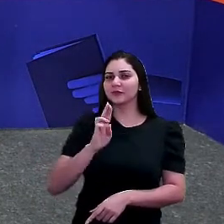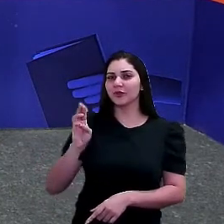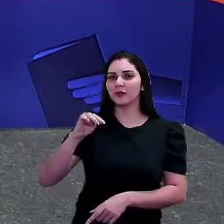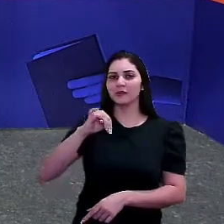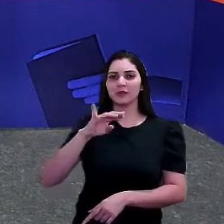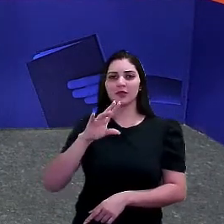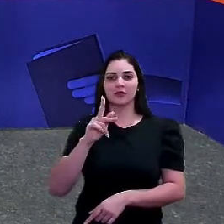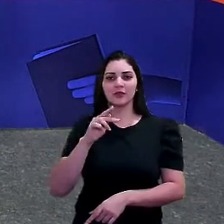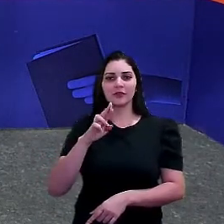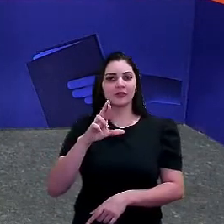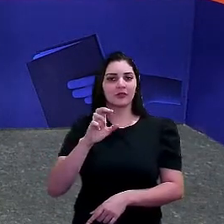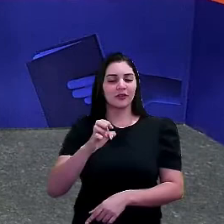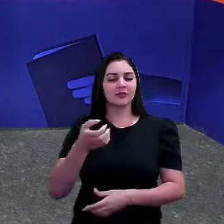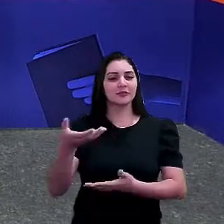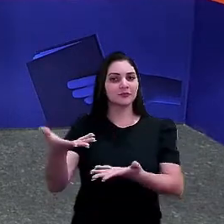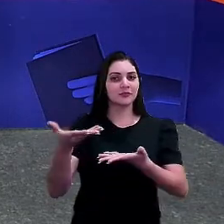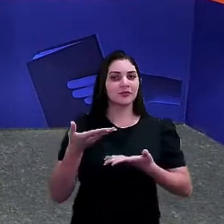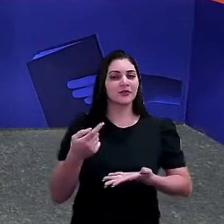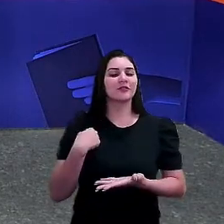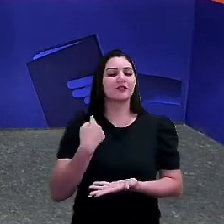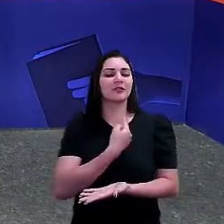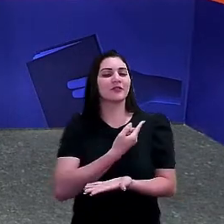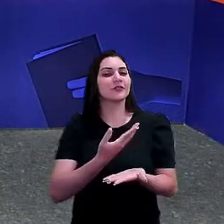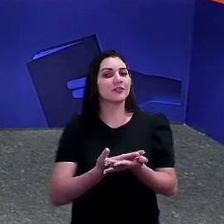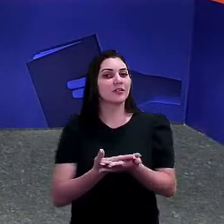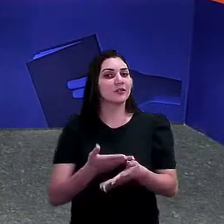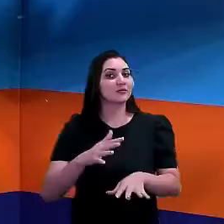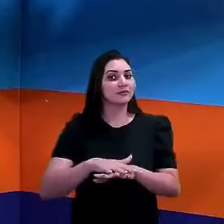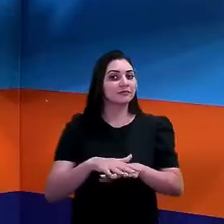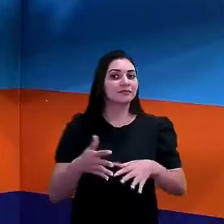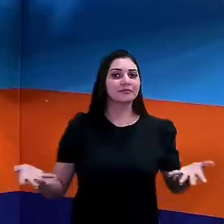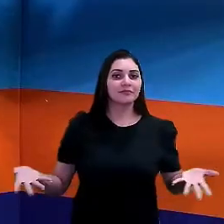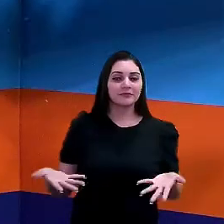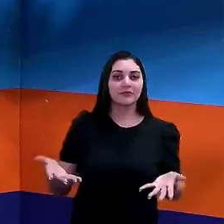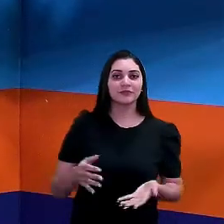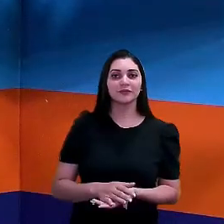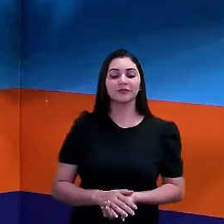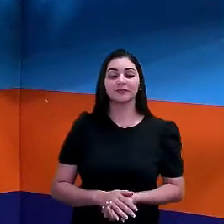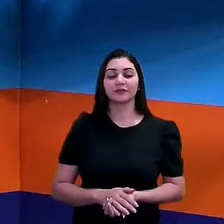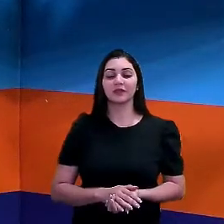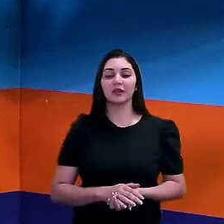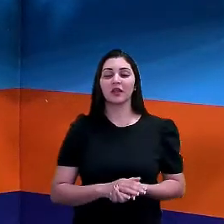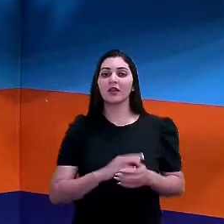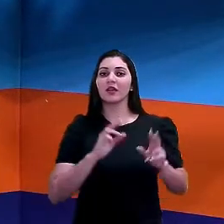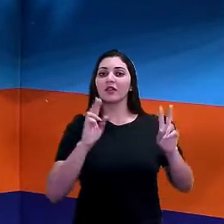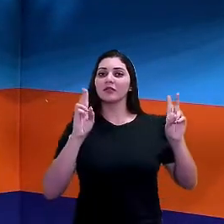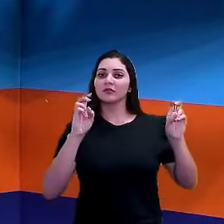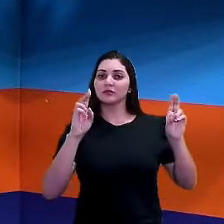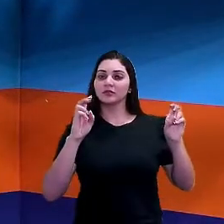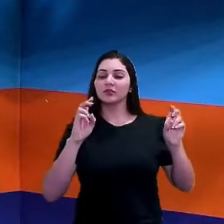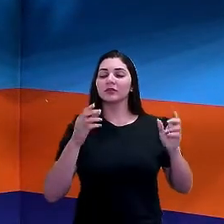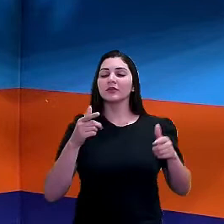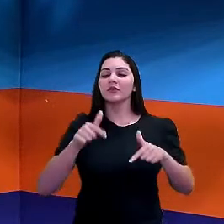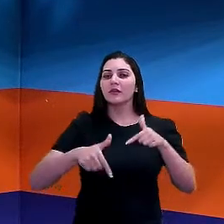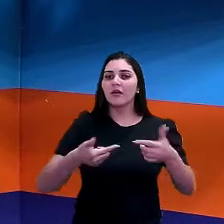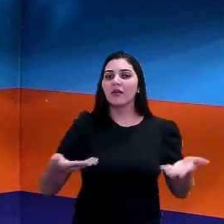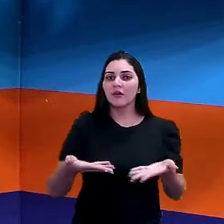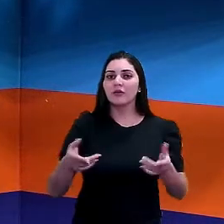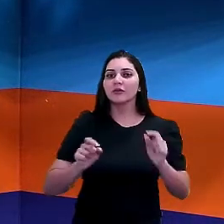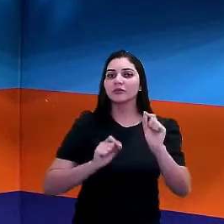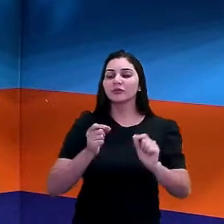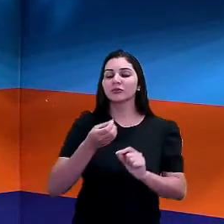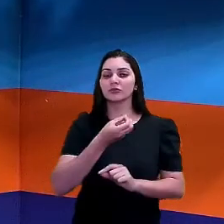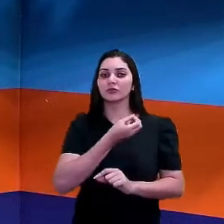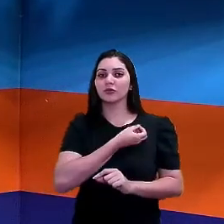e seja bem-vinda à nossa aula de matemática de hoje. Nossa unidade temática trabalhada hoje será os números.